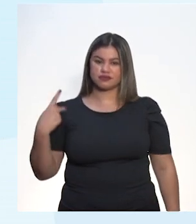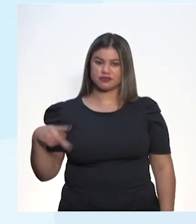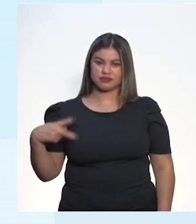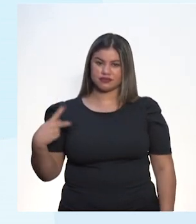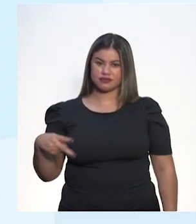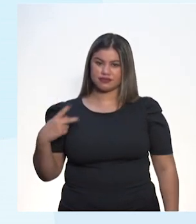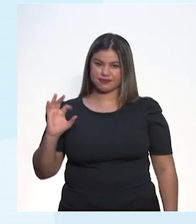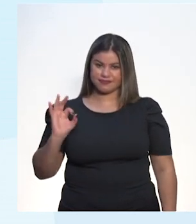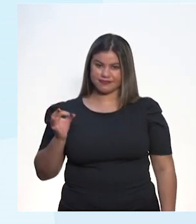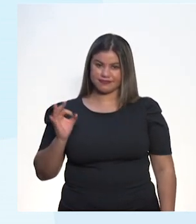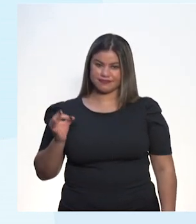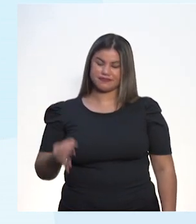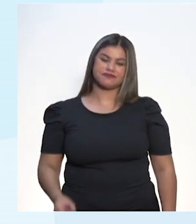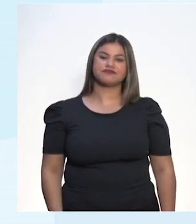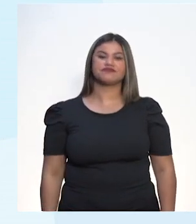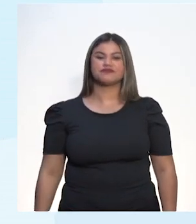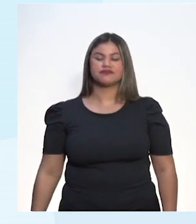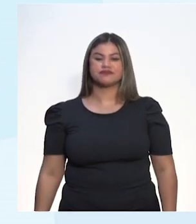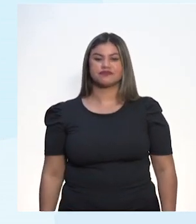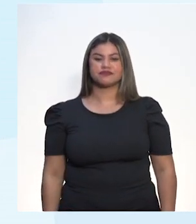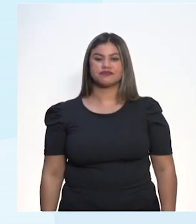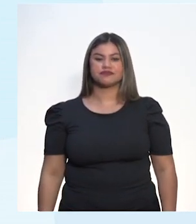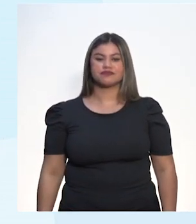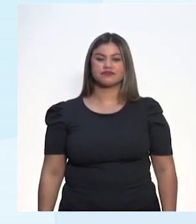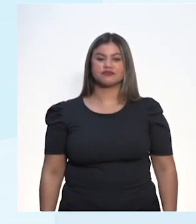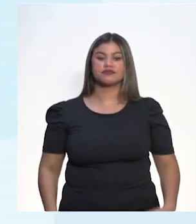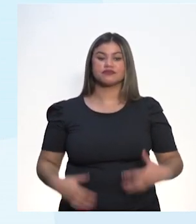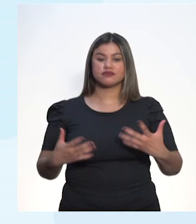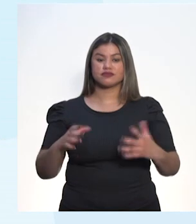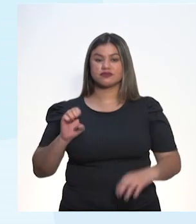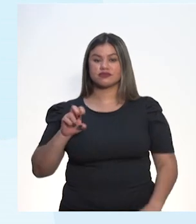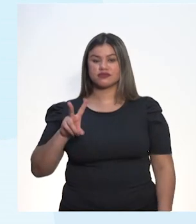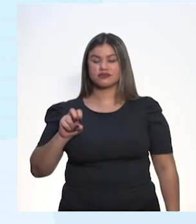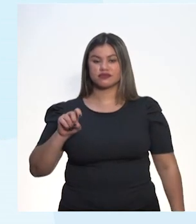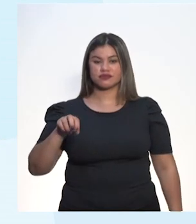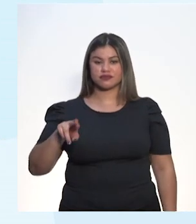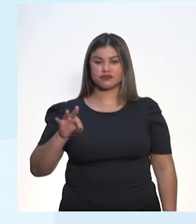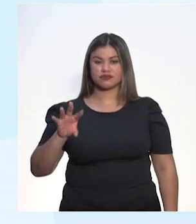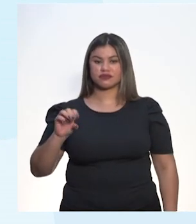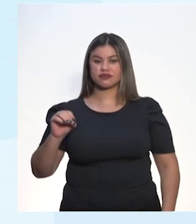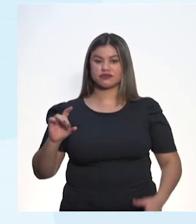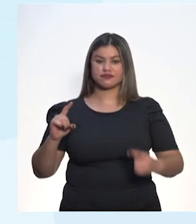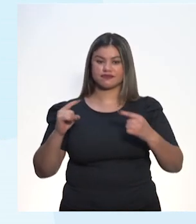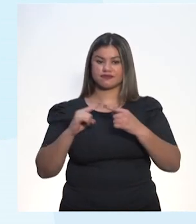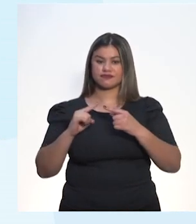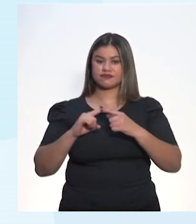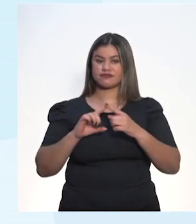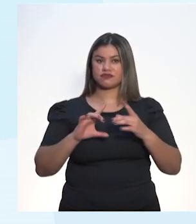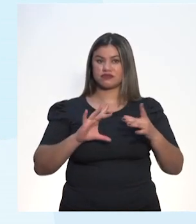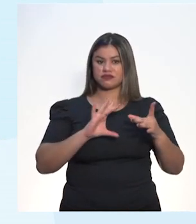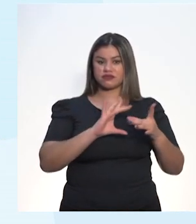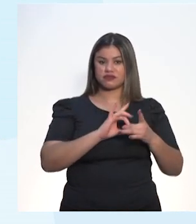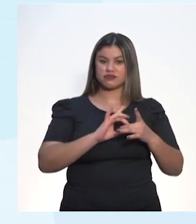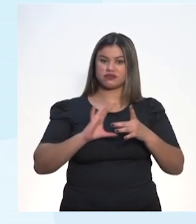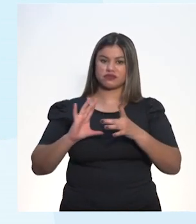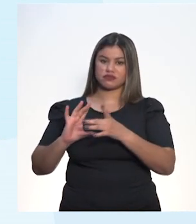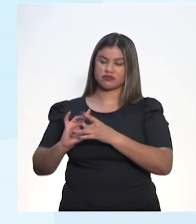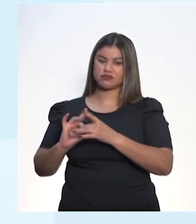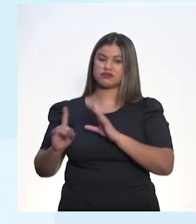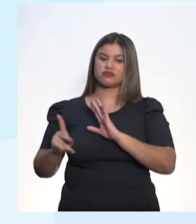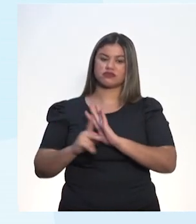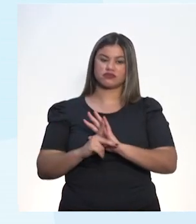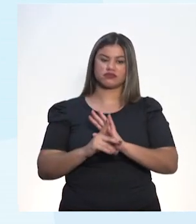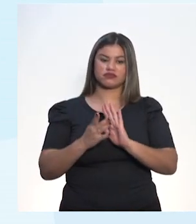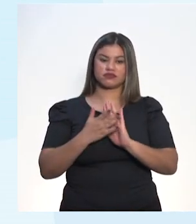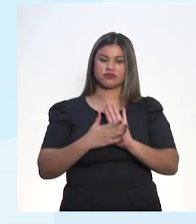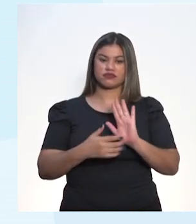certo? Então, o evento ele é um subconjunto do espaço amostral. Nós temos 3 tipos de evento.